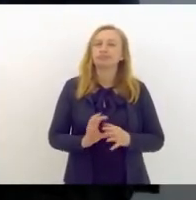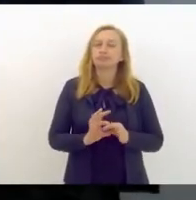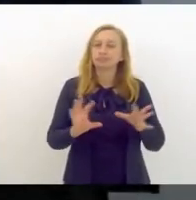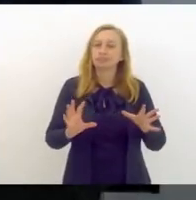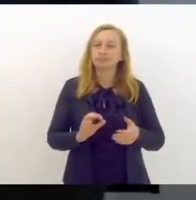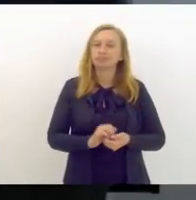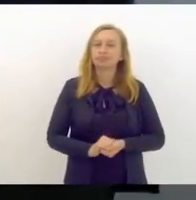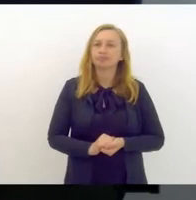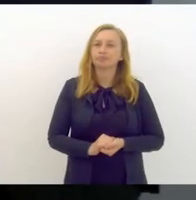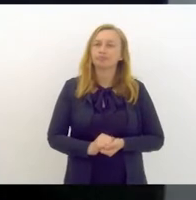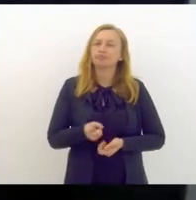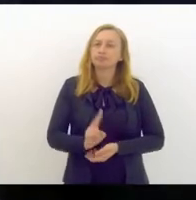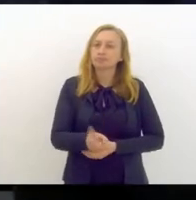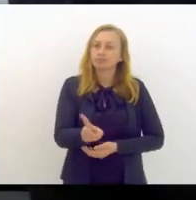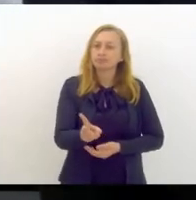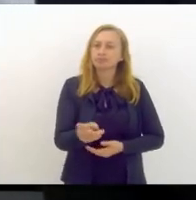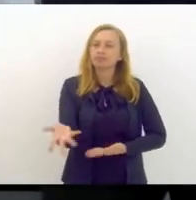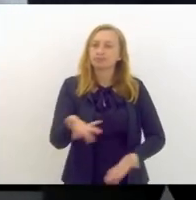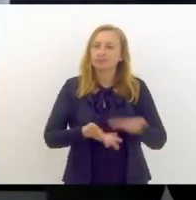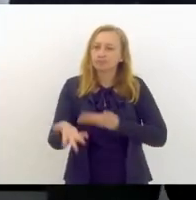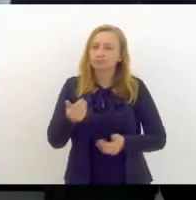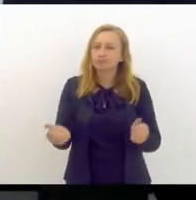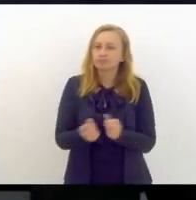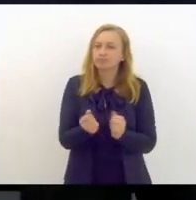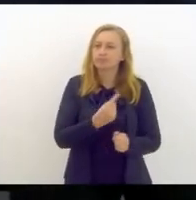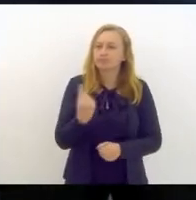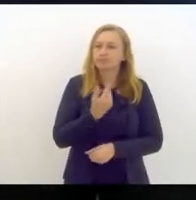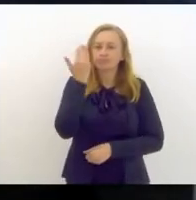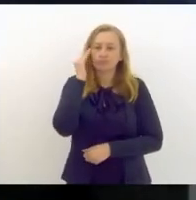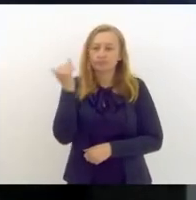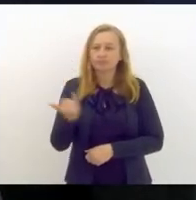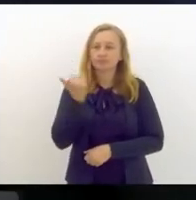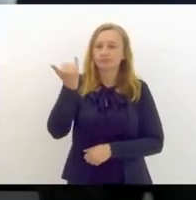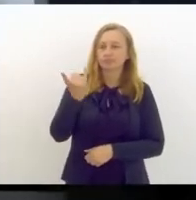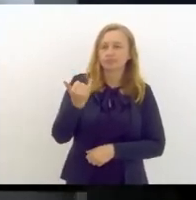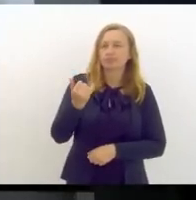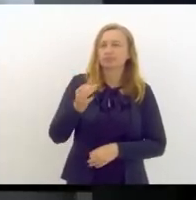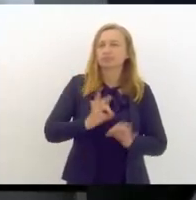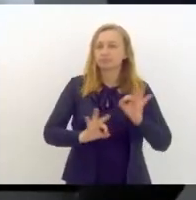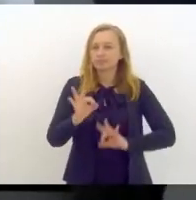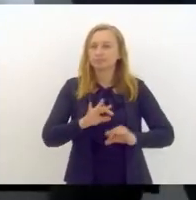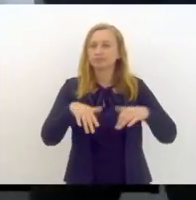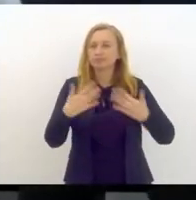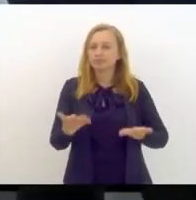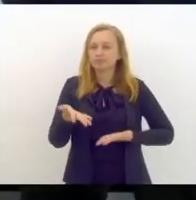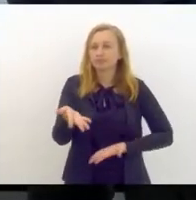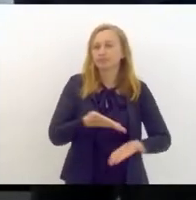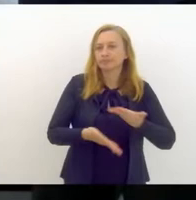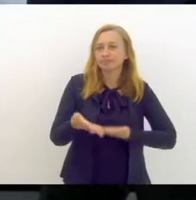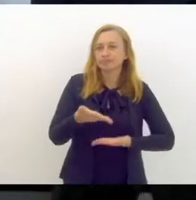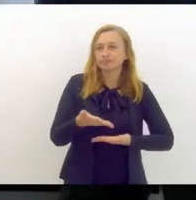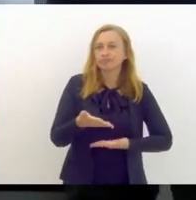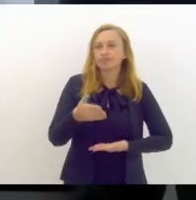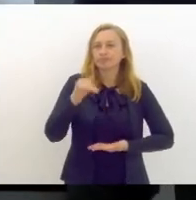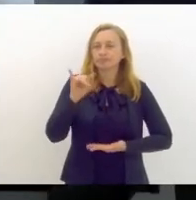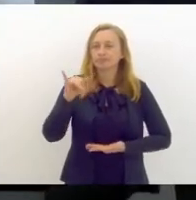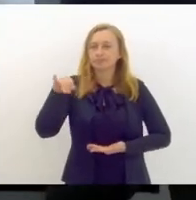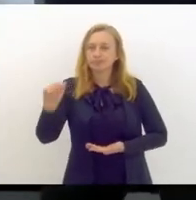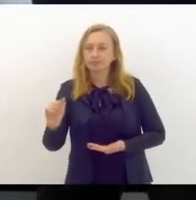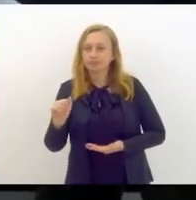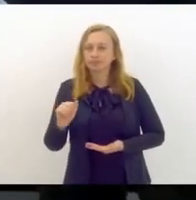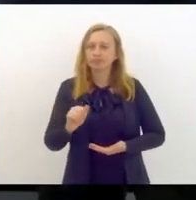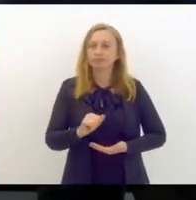o condicionante de licença, eles continuaram com a parceria conosco, porque eles entendem a importância do projeto. Então, é uma parceria INEA,